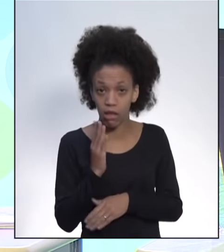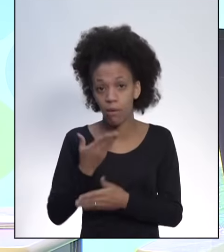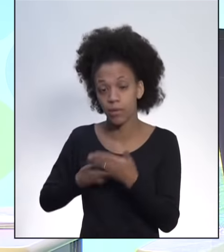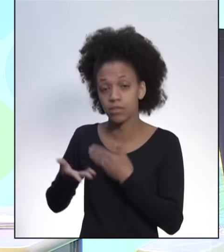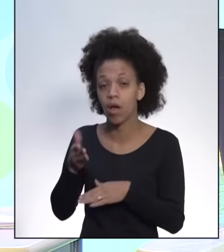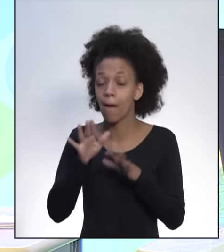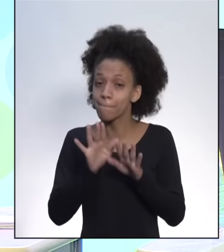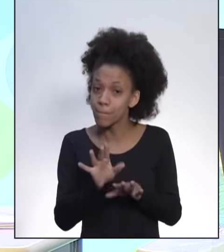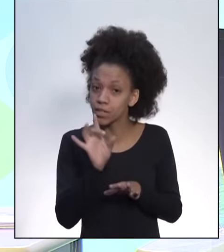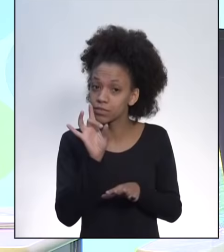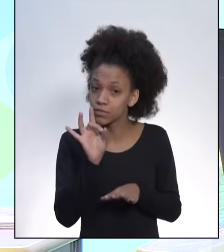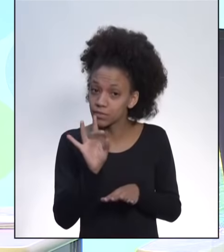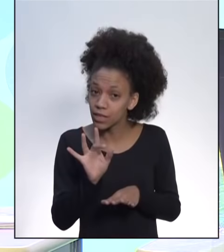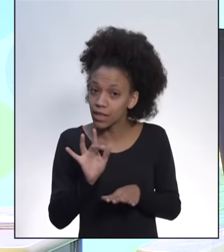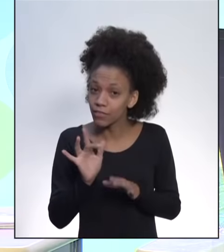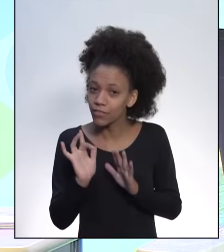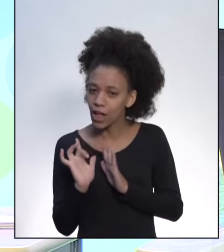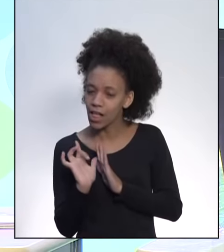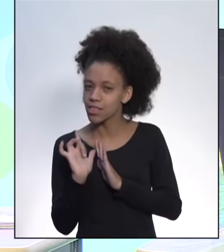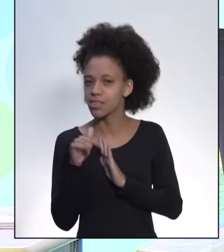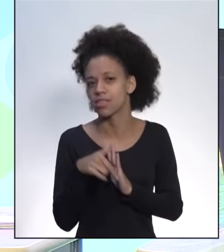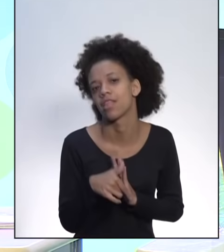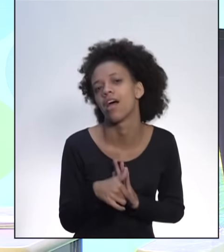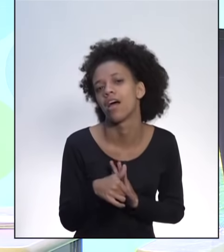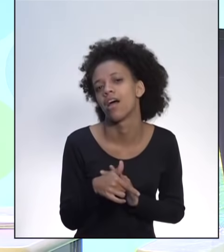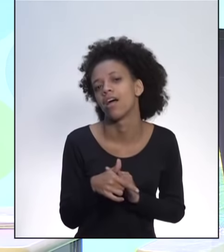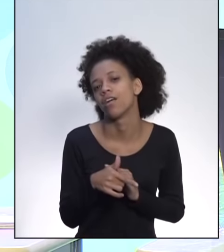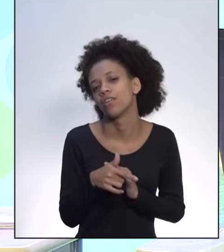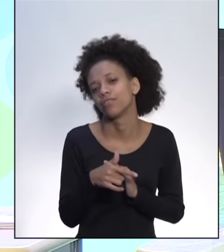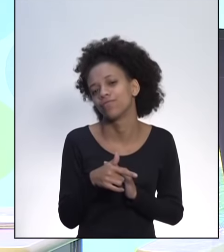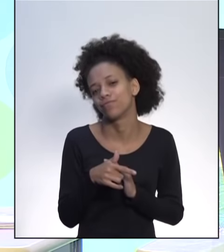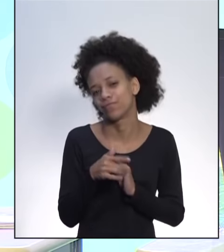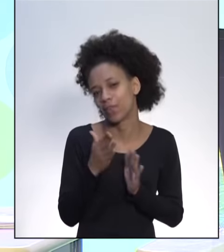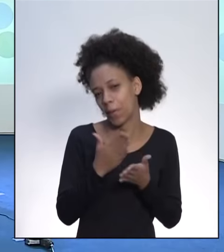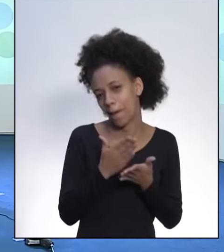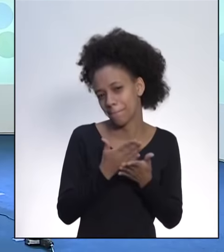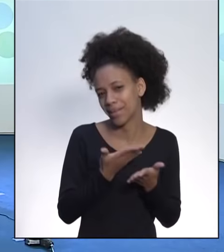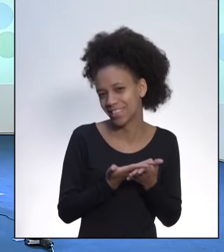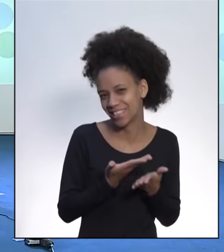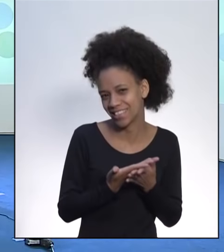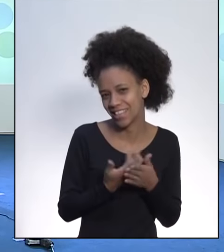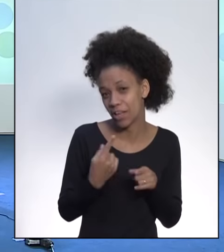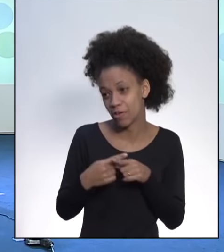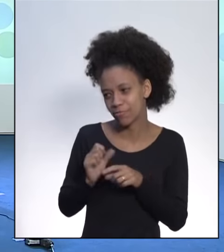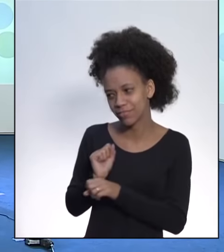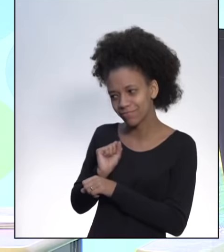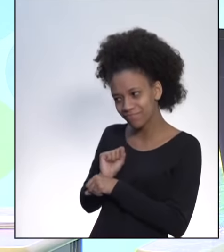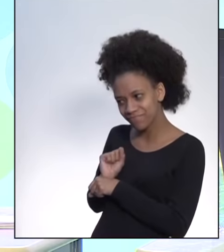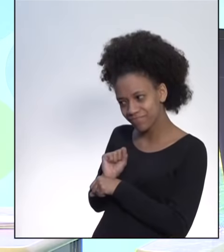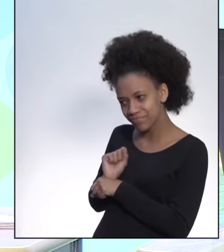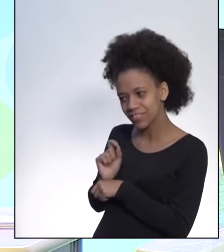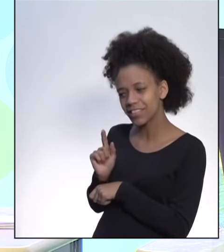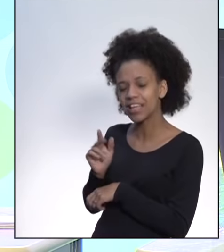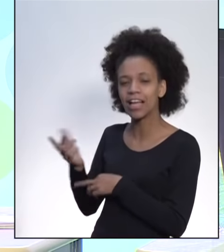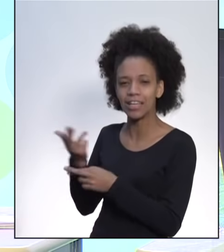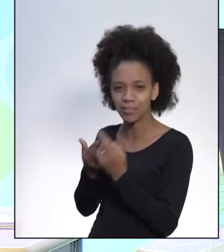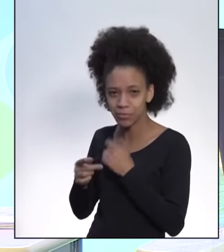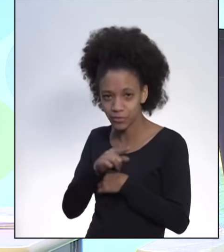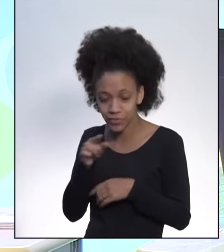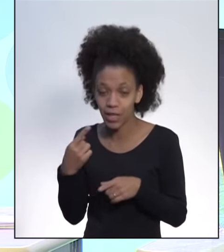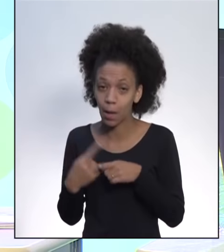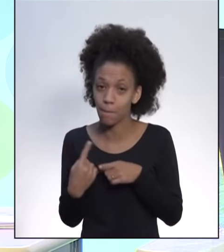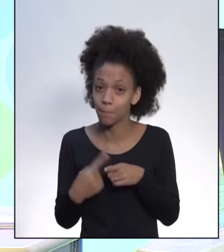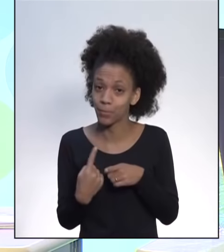vocês só que o que vocês fizeram foi adiantar uma parte da nossa aula por isso que eu tô pedindo para antônio e segurança resposta de vocês